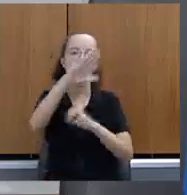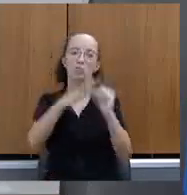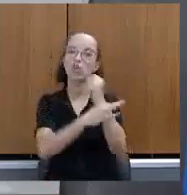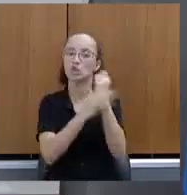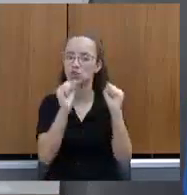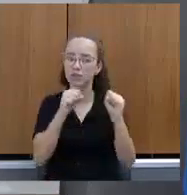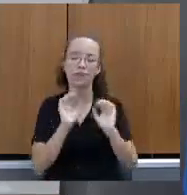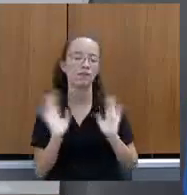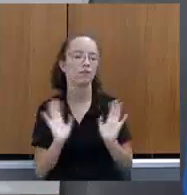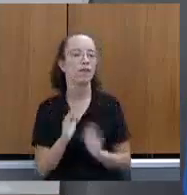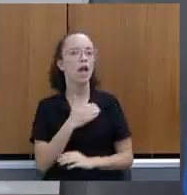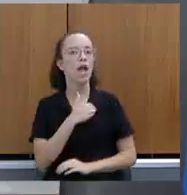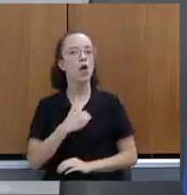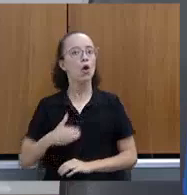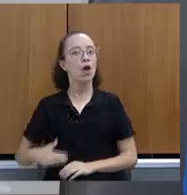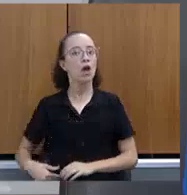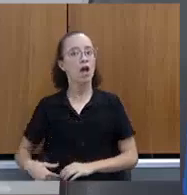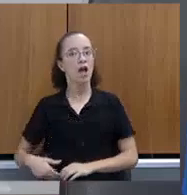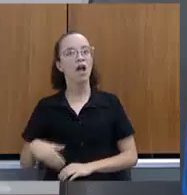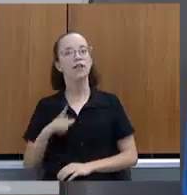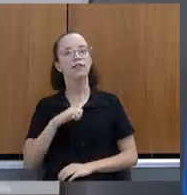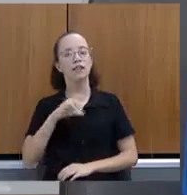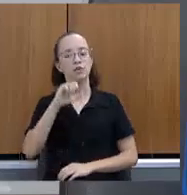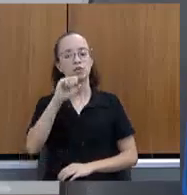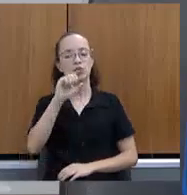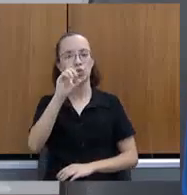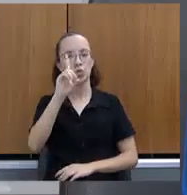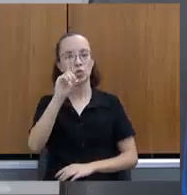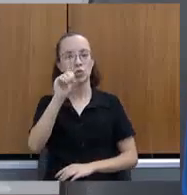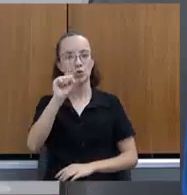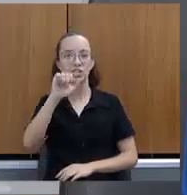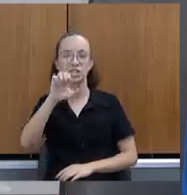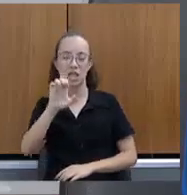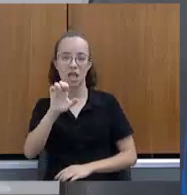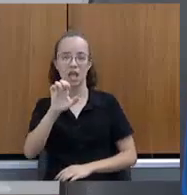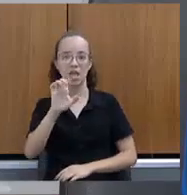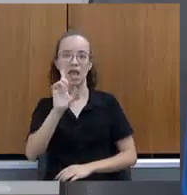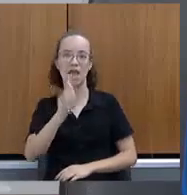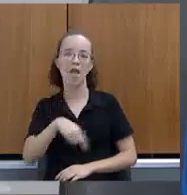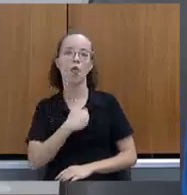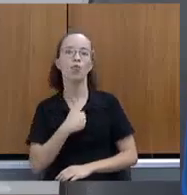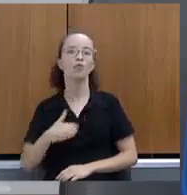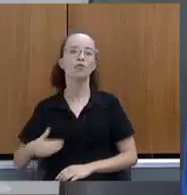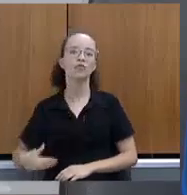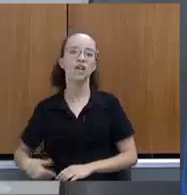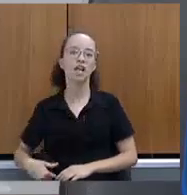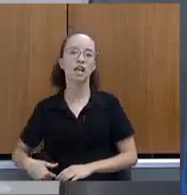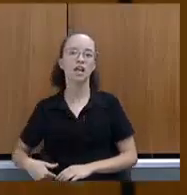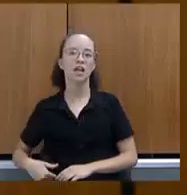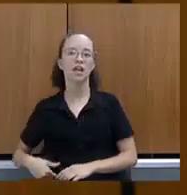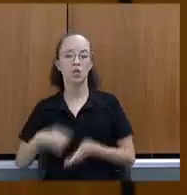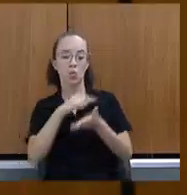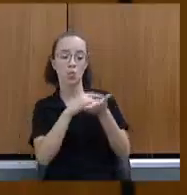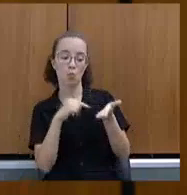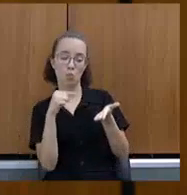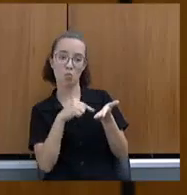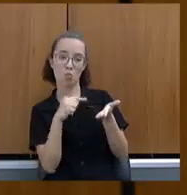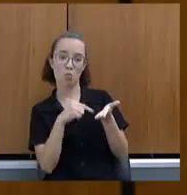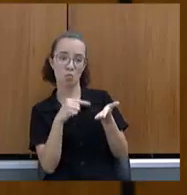o governo contou finalizando Presidente é um governo como doce é pronto